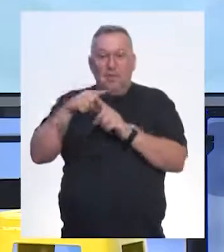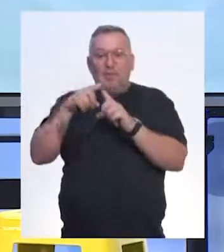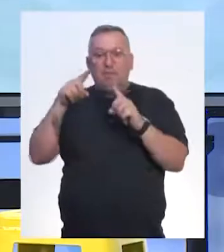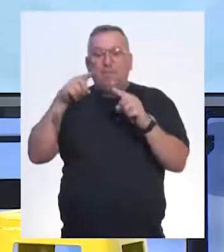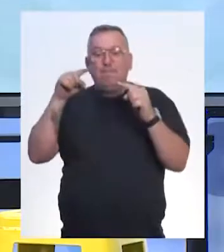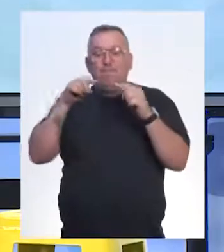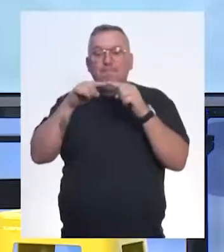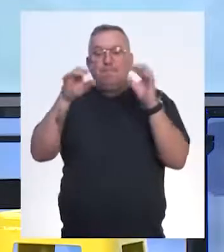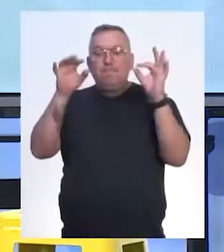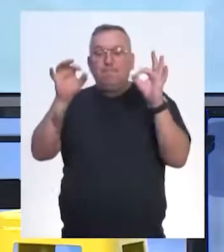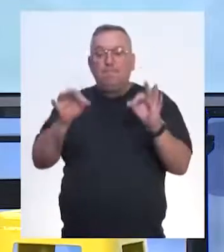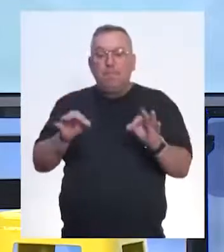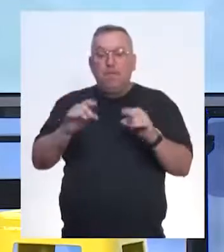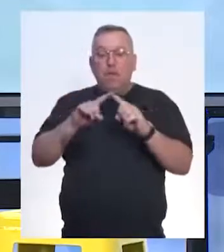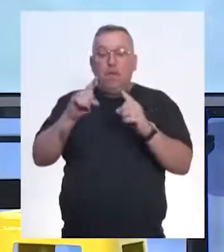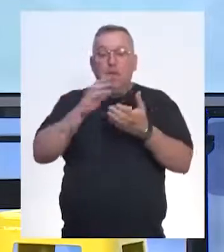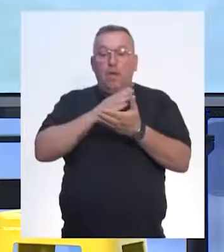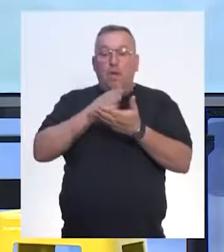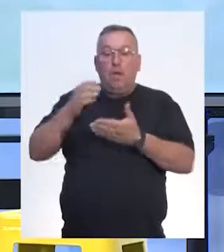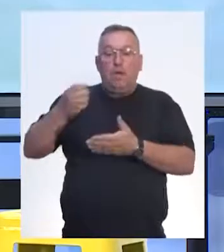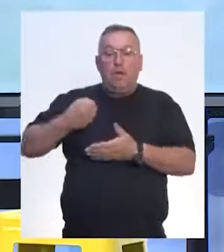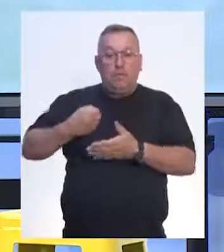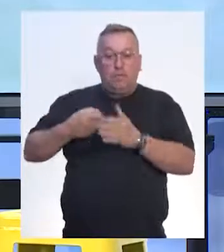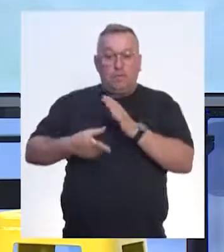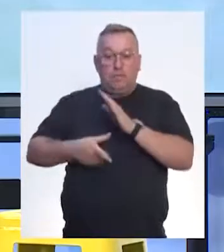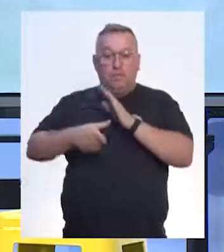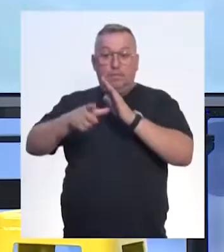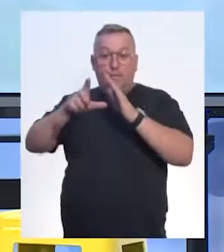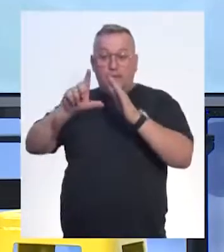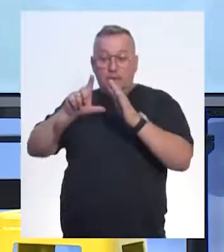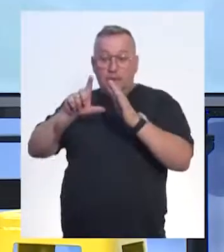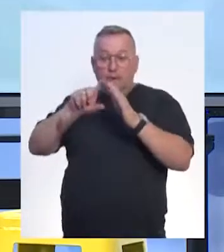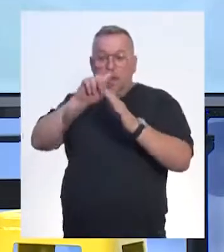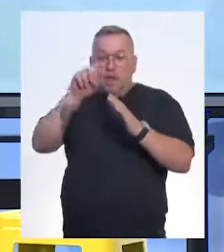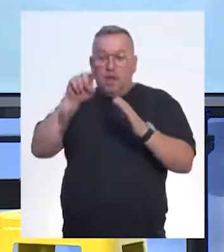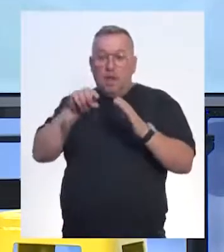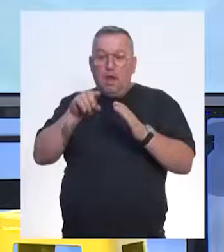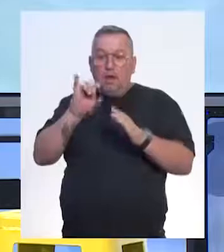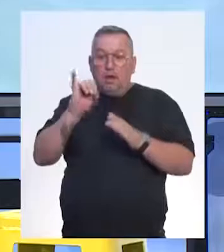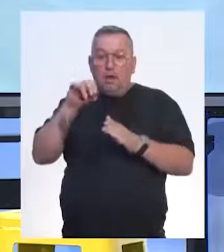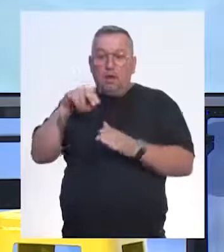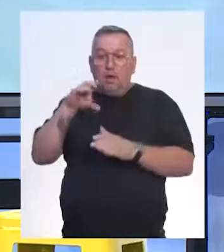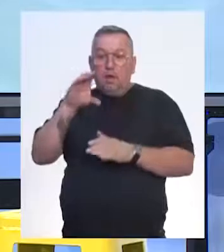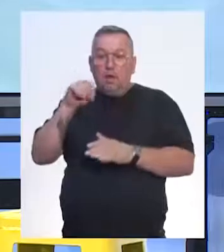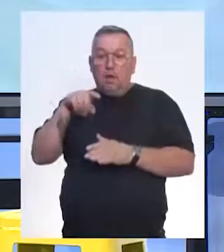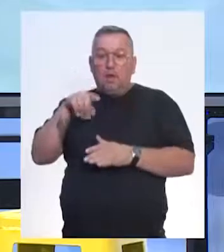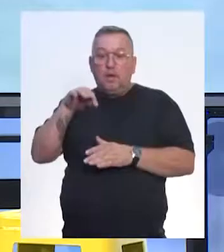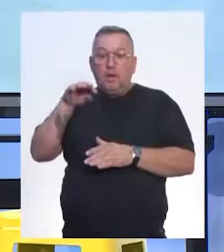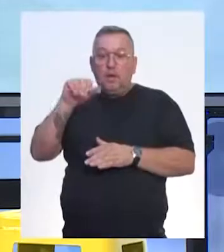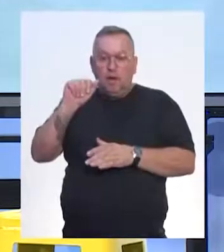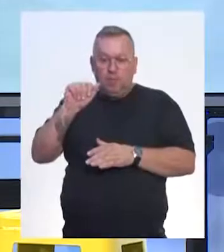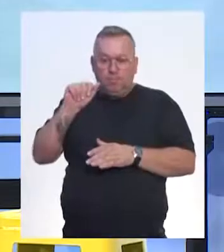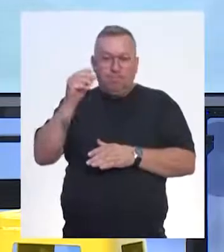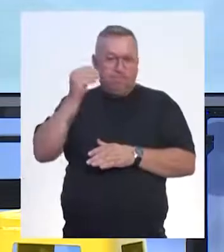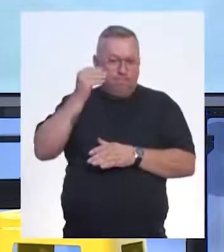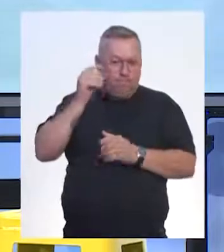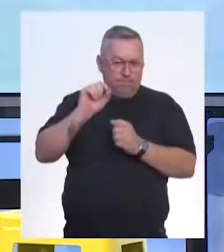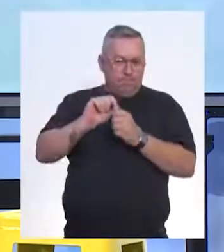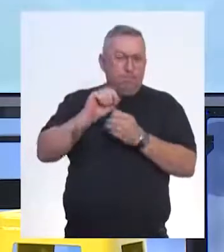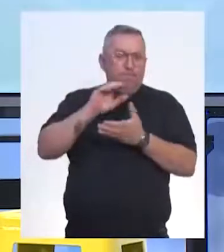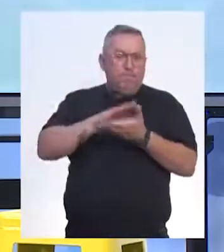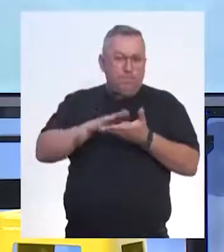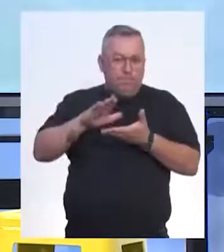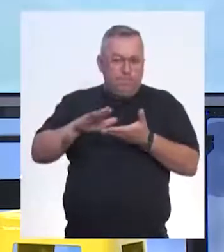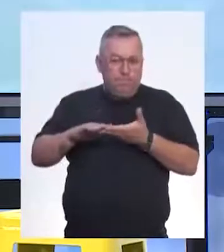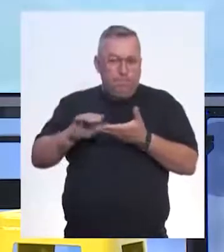ideal é que seja a parte numérica antes da incógnita. Vamos tentar fazer uma atividade. Eu sei que